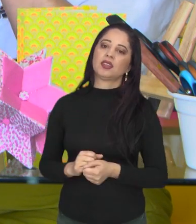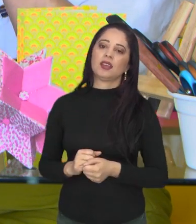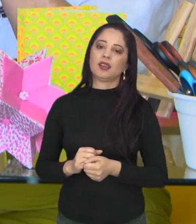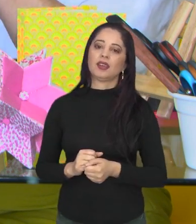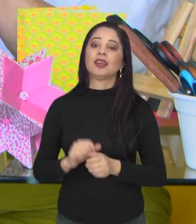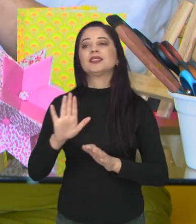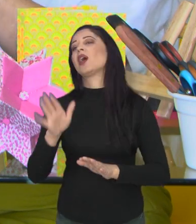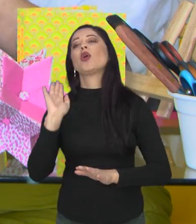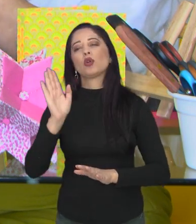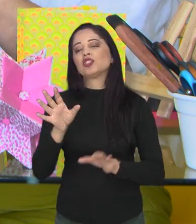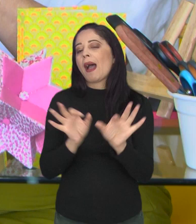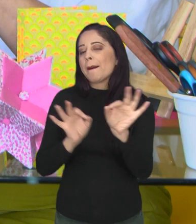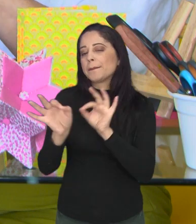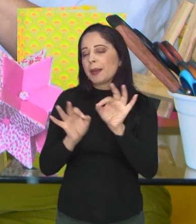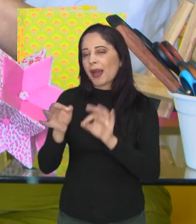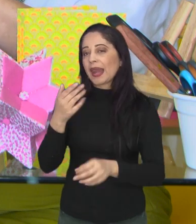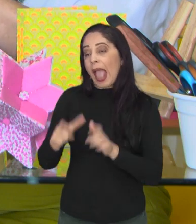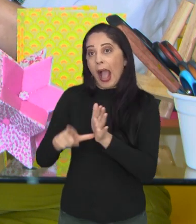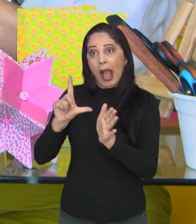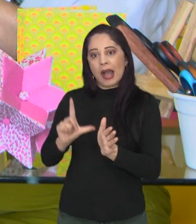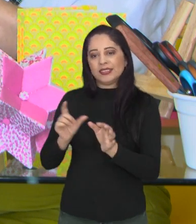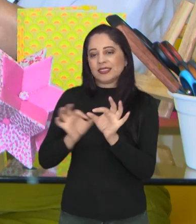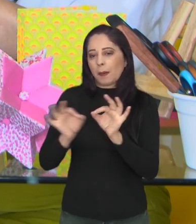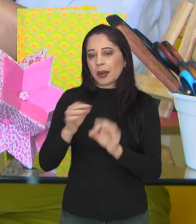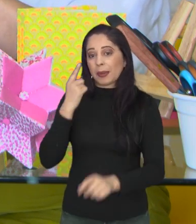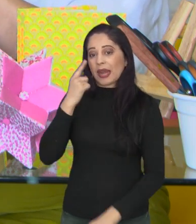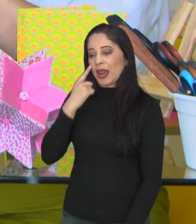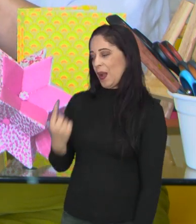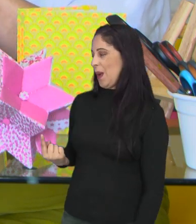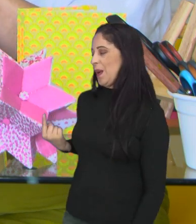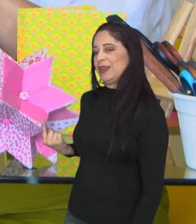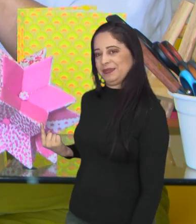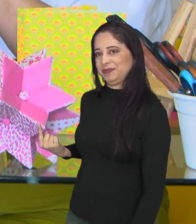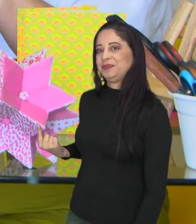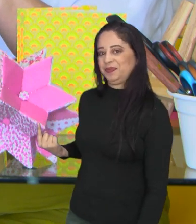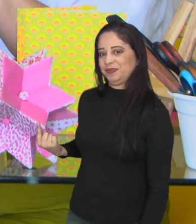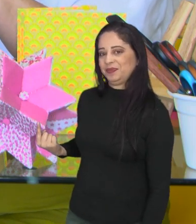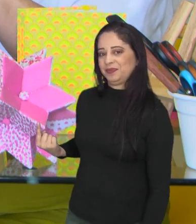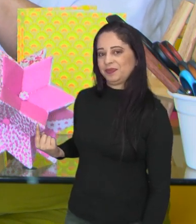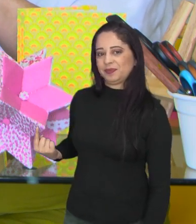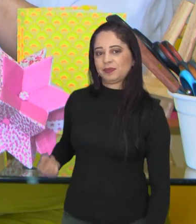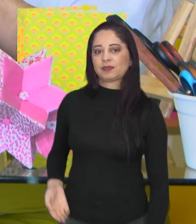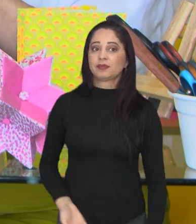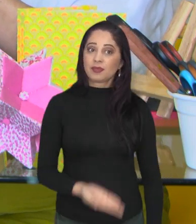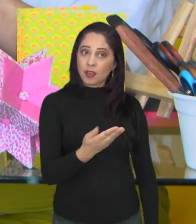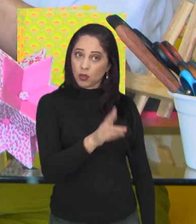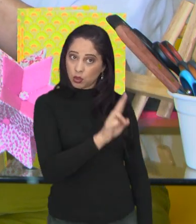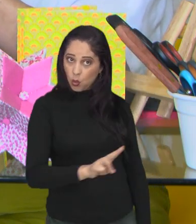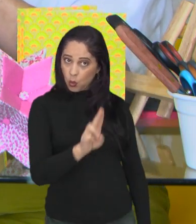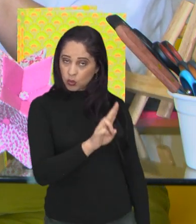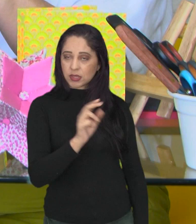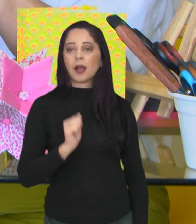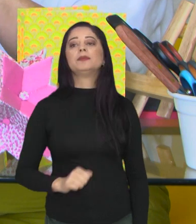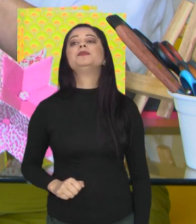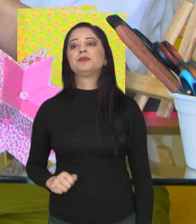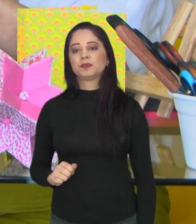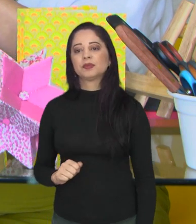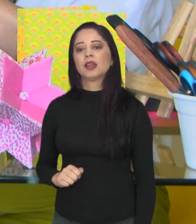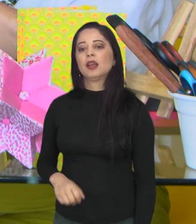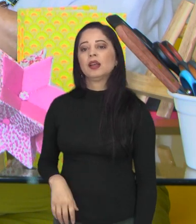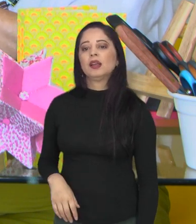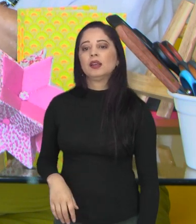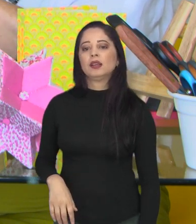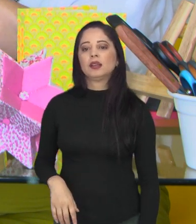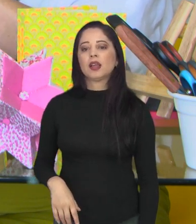escasso eu já Adiantei né A capa que você vai estar utilizando tá essa capa